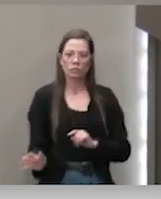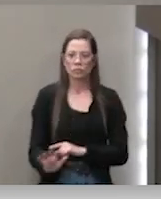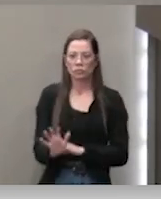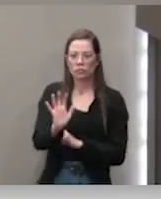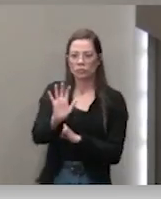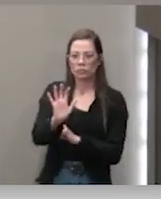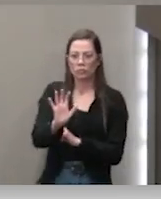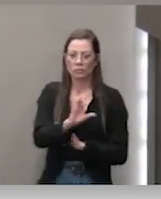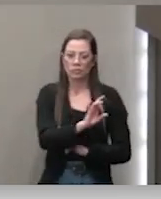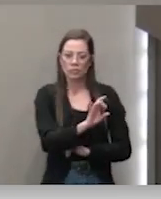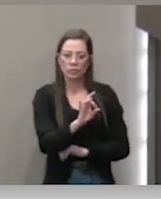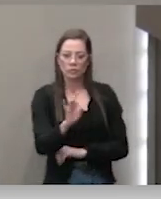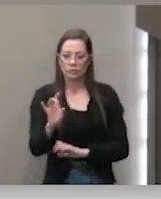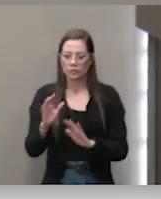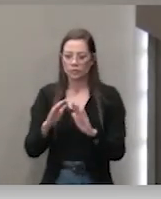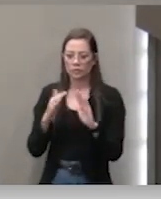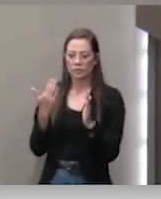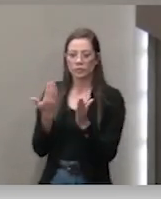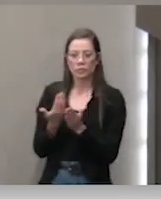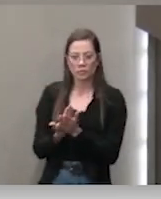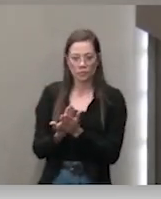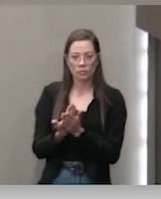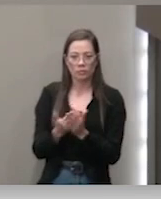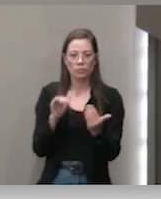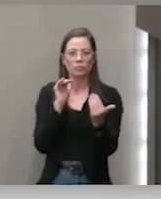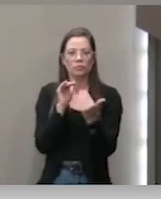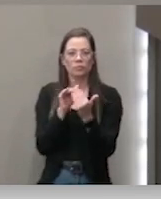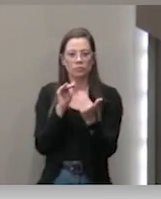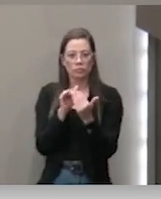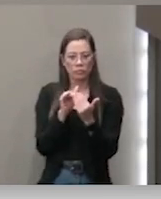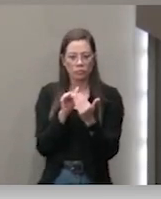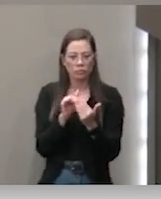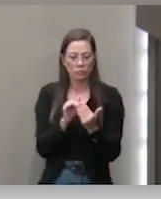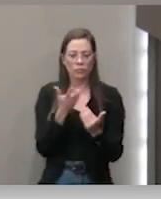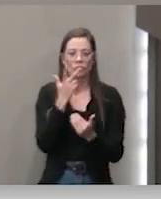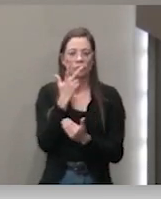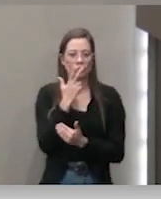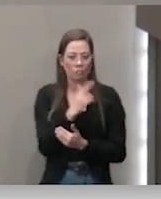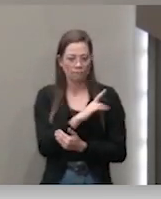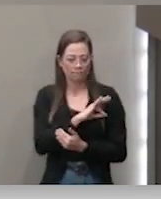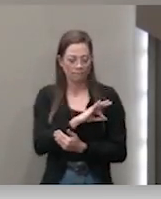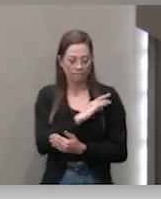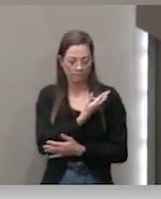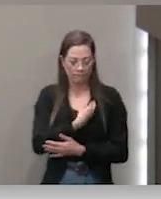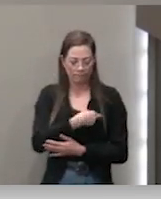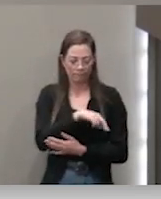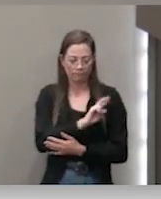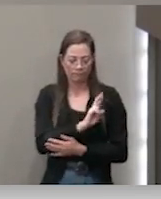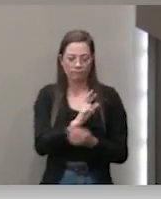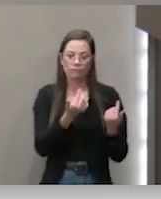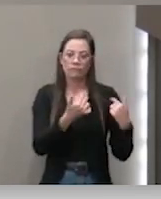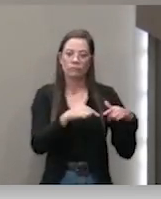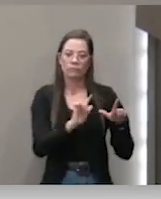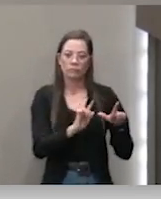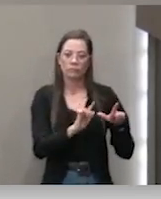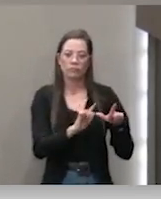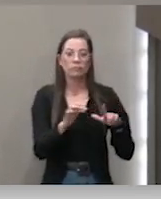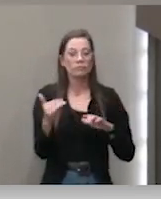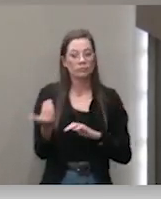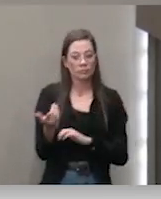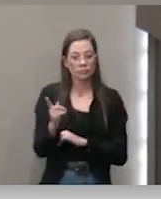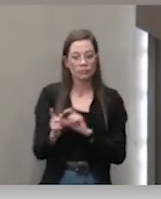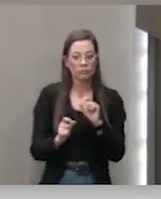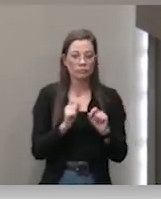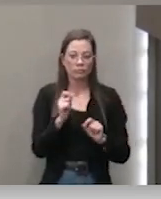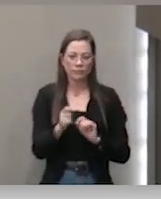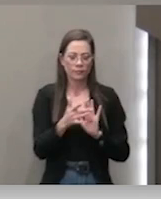valores em cada escola, conforme pesa o bolso, a religião e o ambiente. Então, é uma